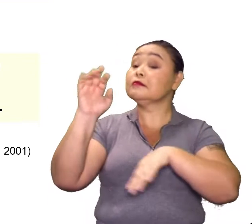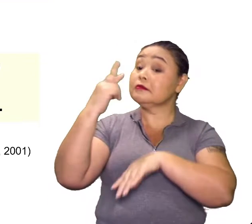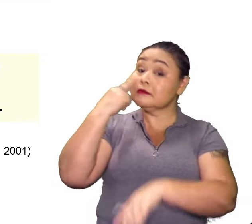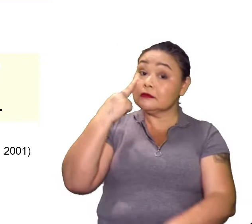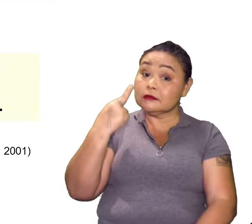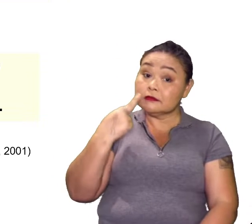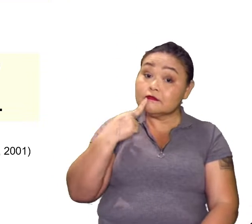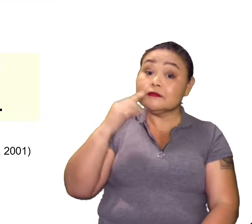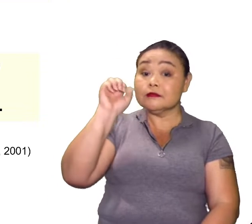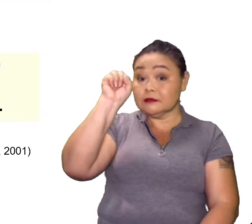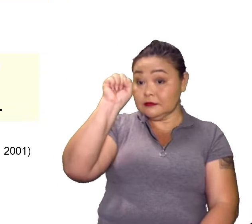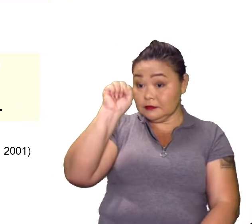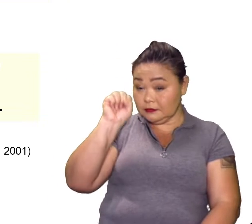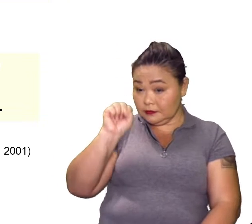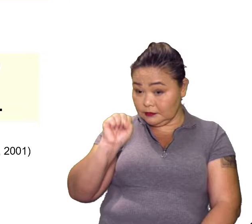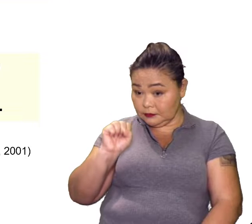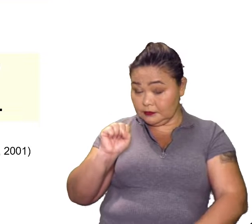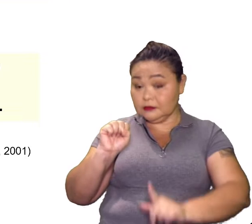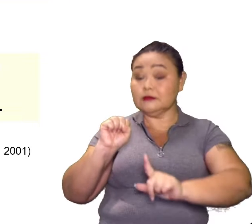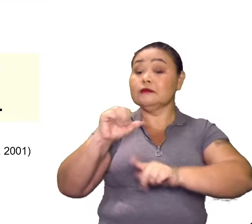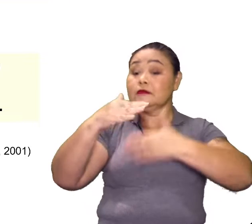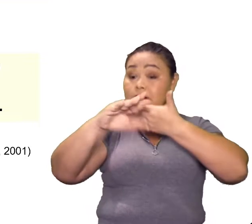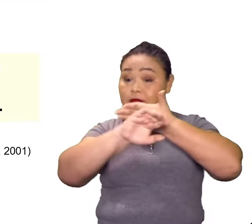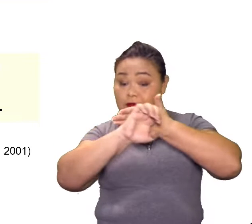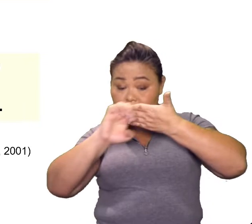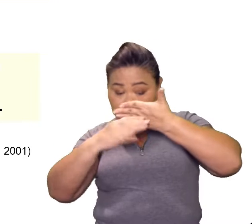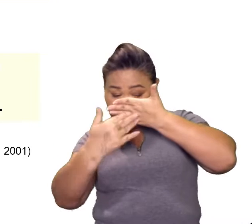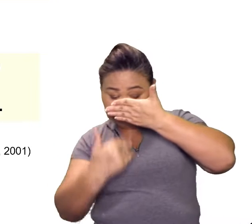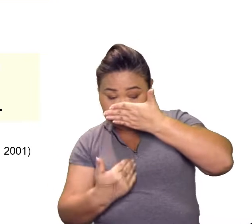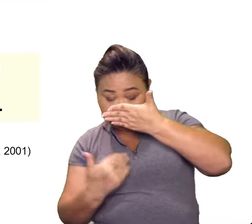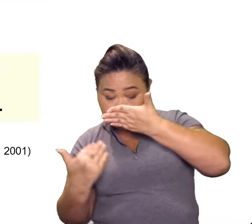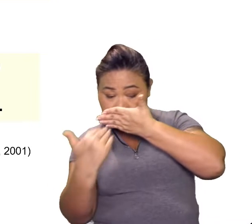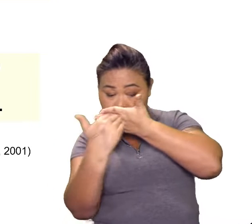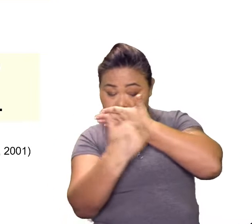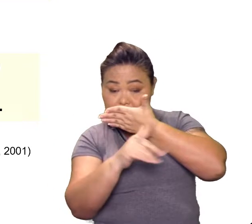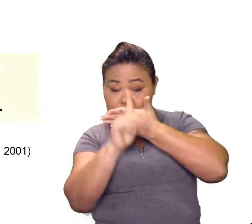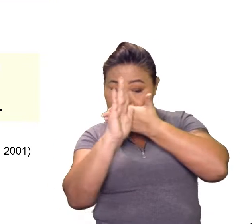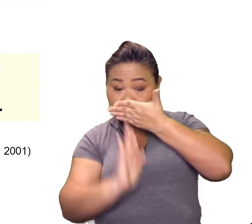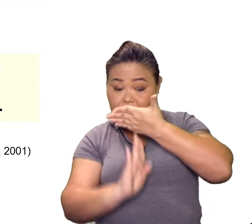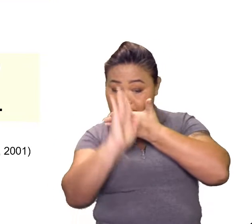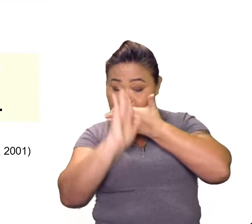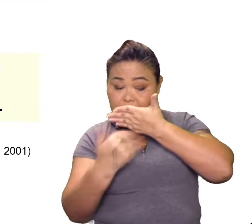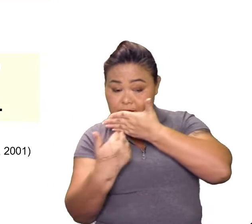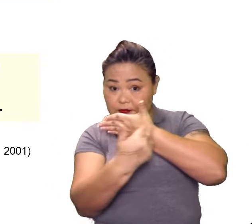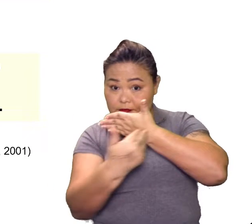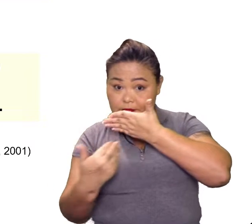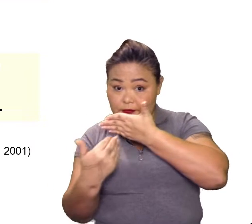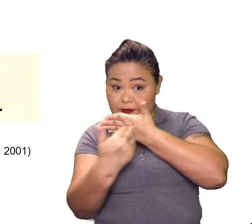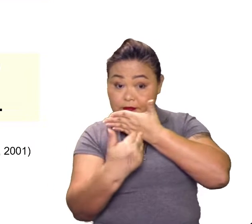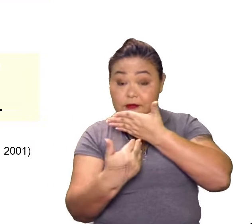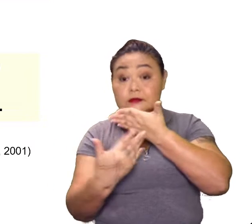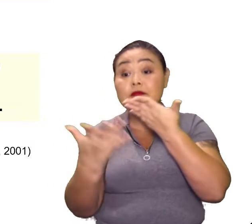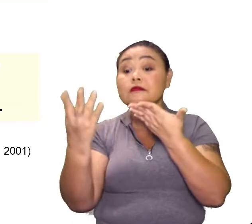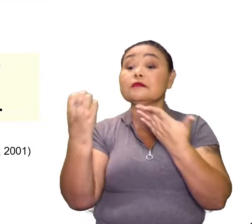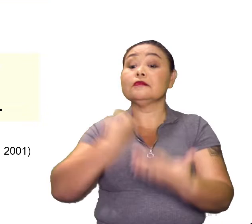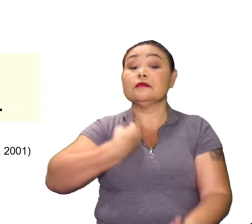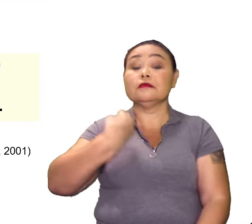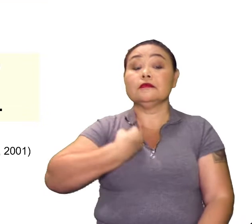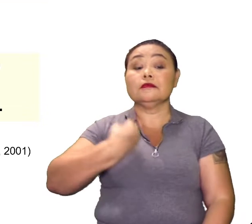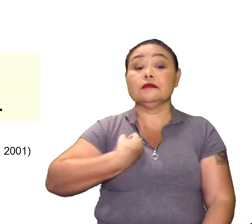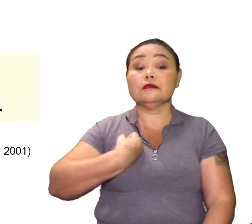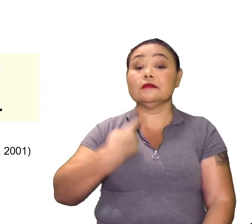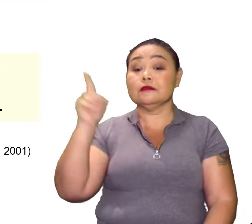Rondônia está no sul, abaixo da linha do Equador, e a oeste do meridiano de Greenwich. E esses valores, esses